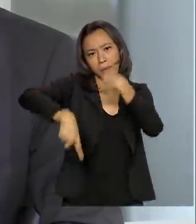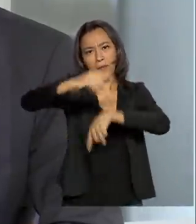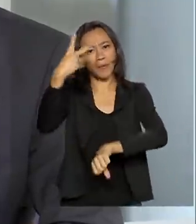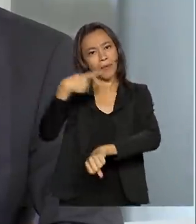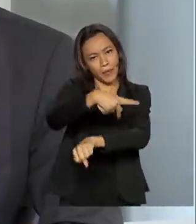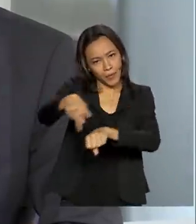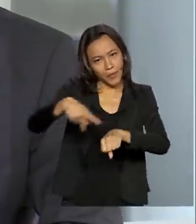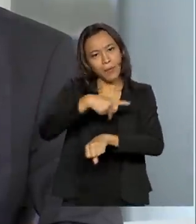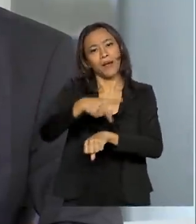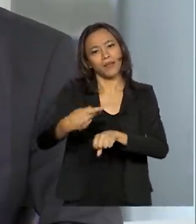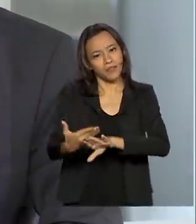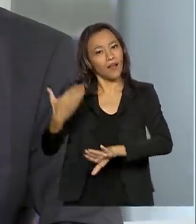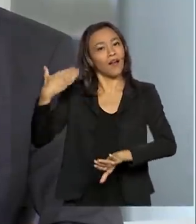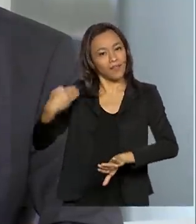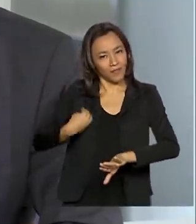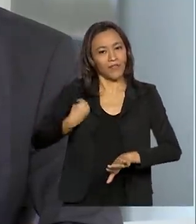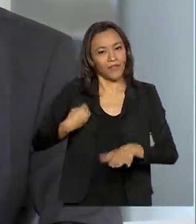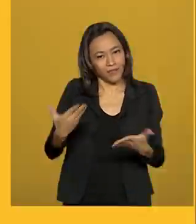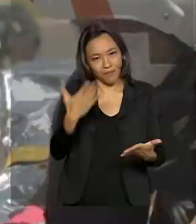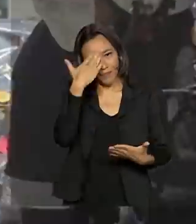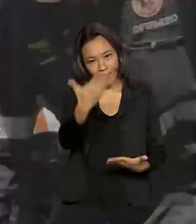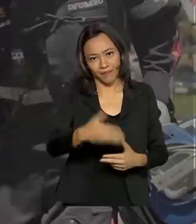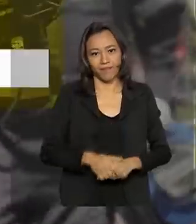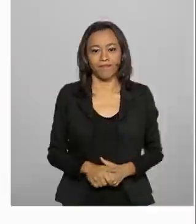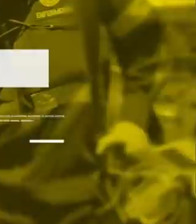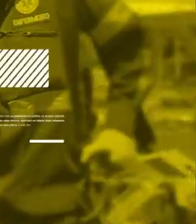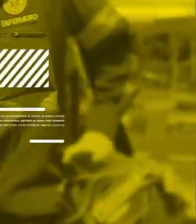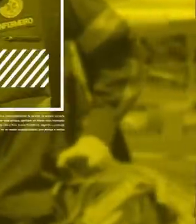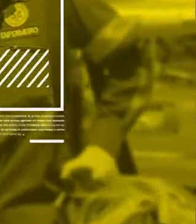país estava vivendo até então. Obrigado.